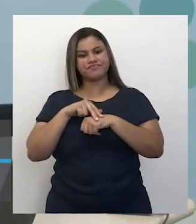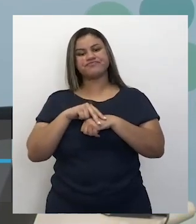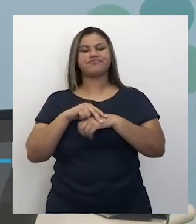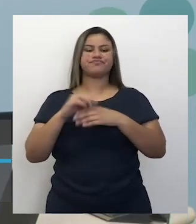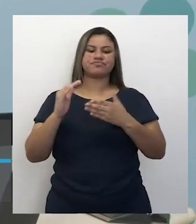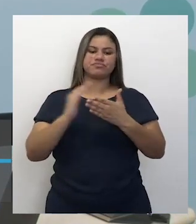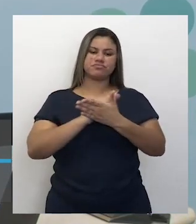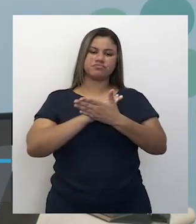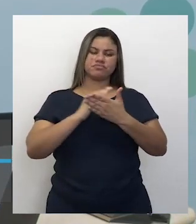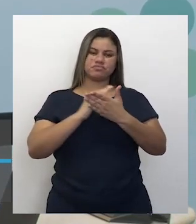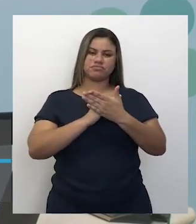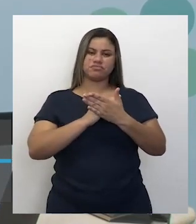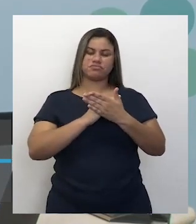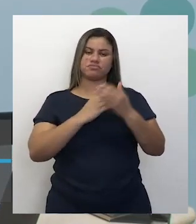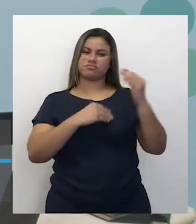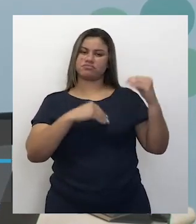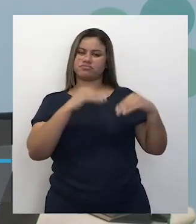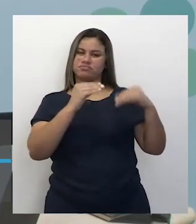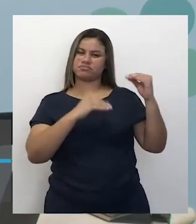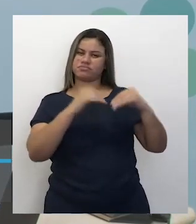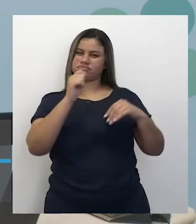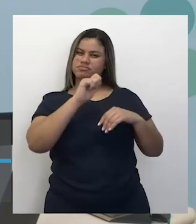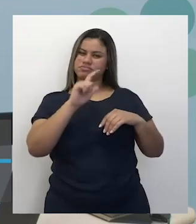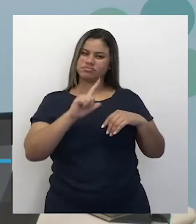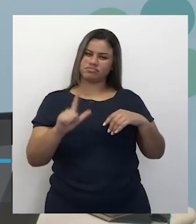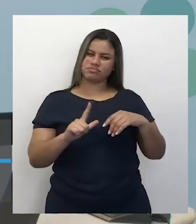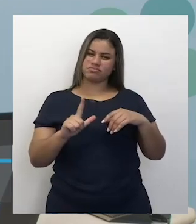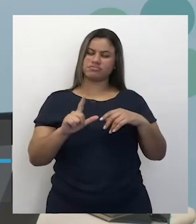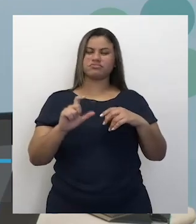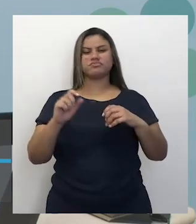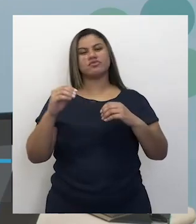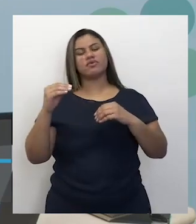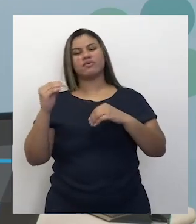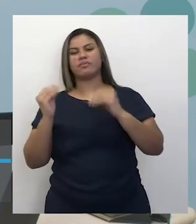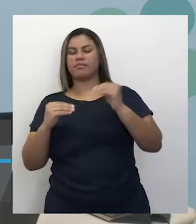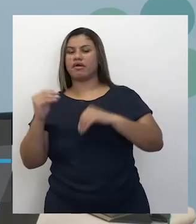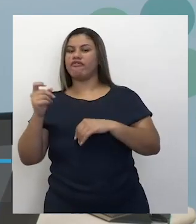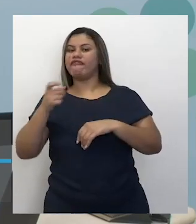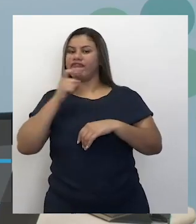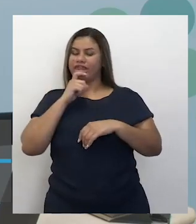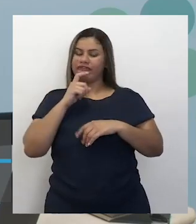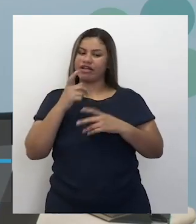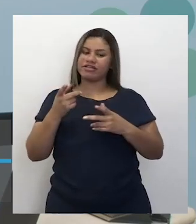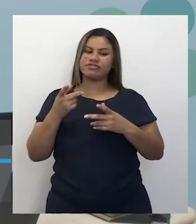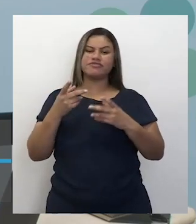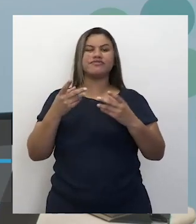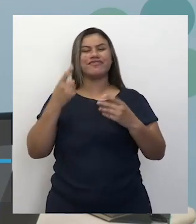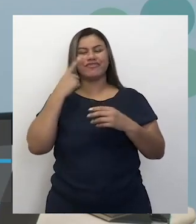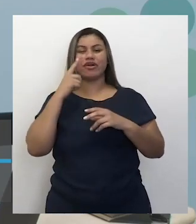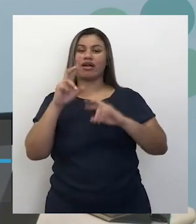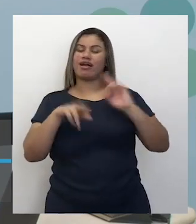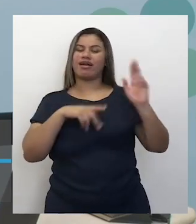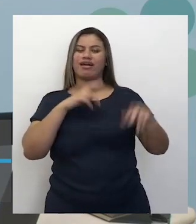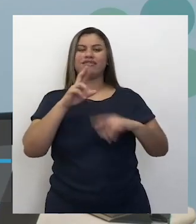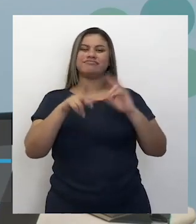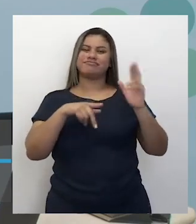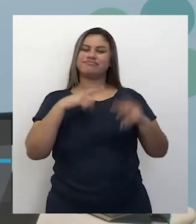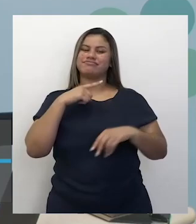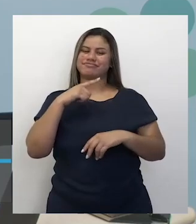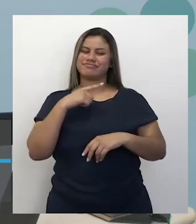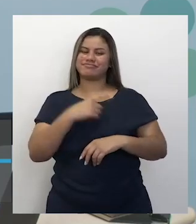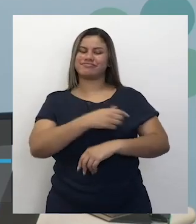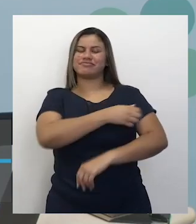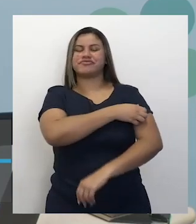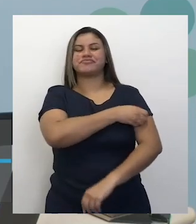cinza e o plástico azul e outra com plástico verde também. Mas eram designs bem diferentes as duas, totalmente